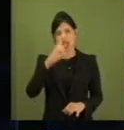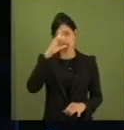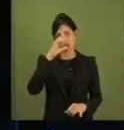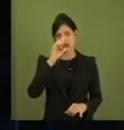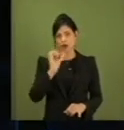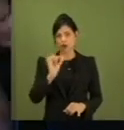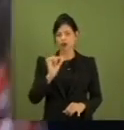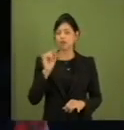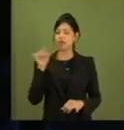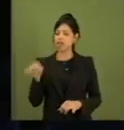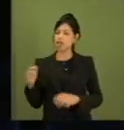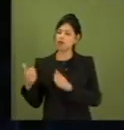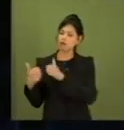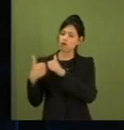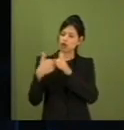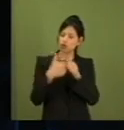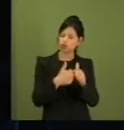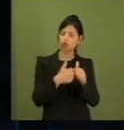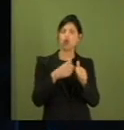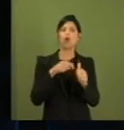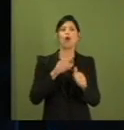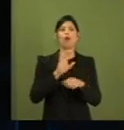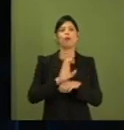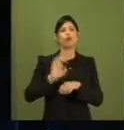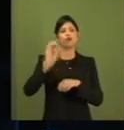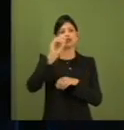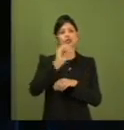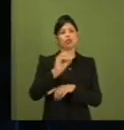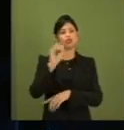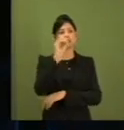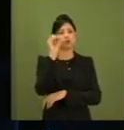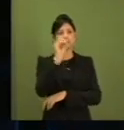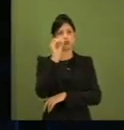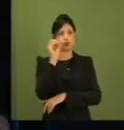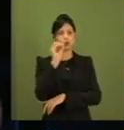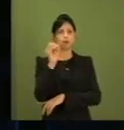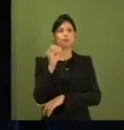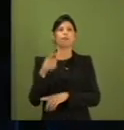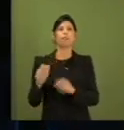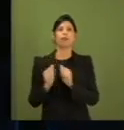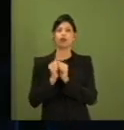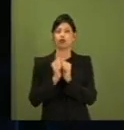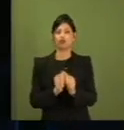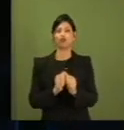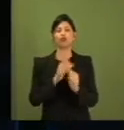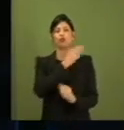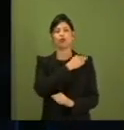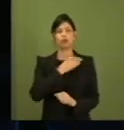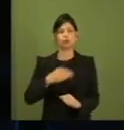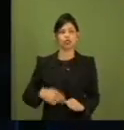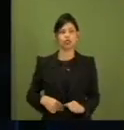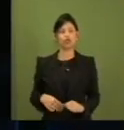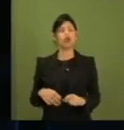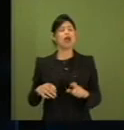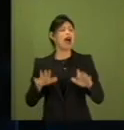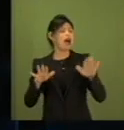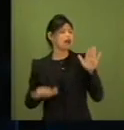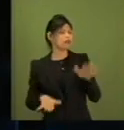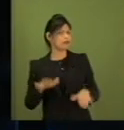de 8 ministros. Ainda no dia de ontem, aqui eu quero dar o destaque, talvez muitos não perceberam a